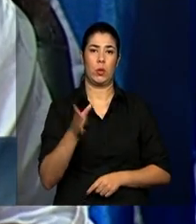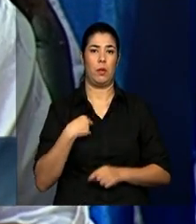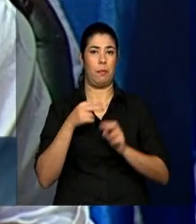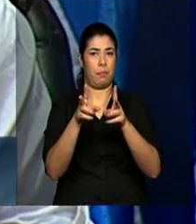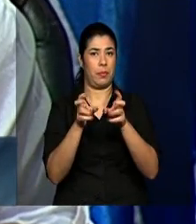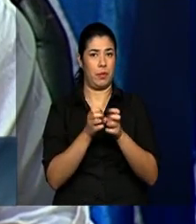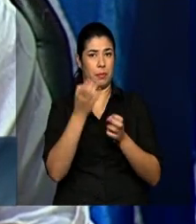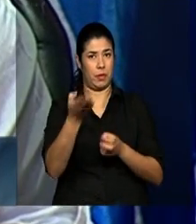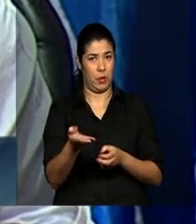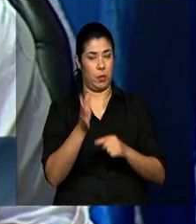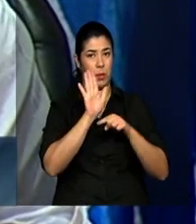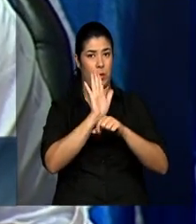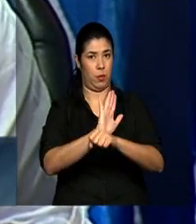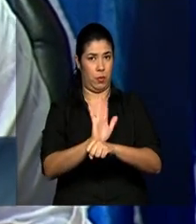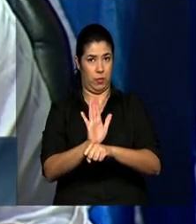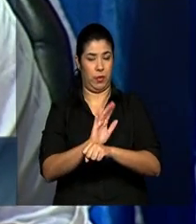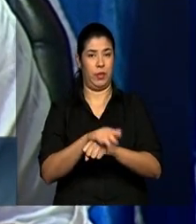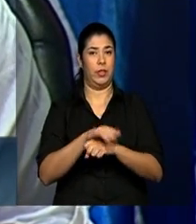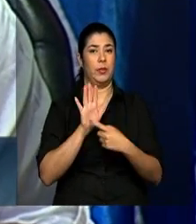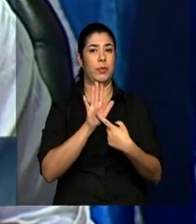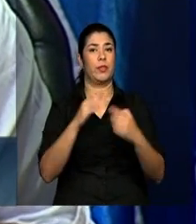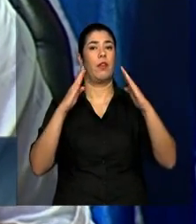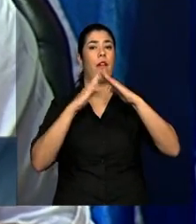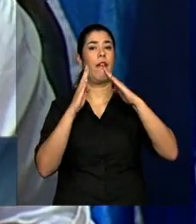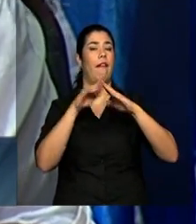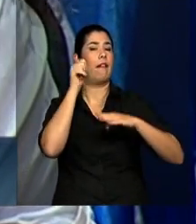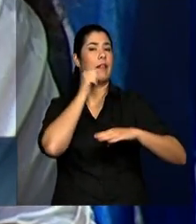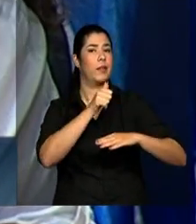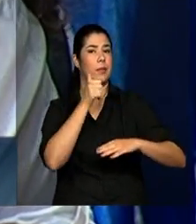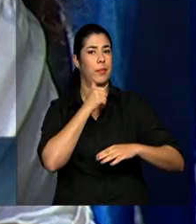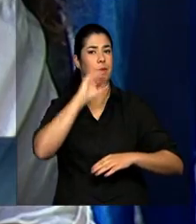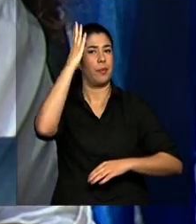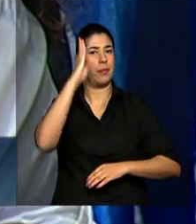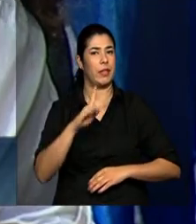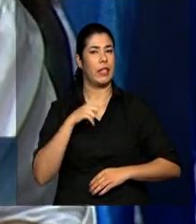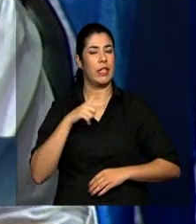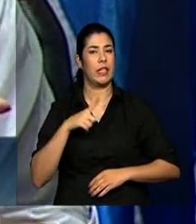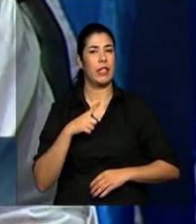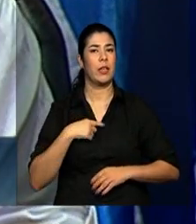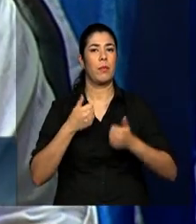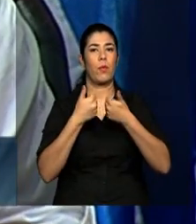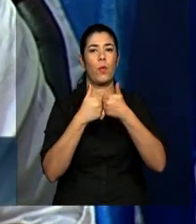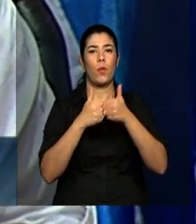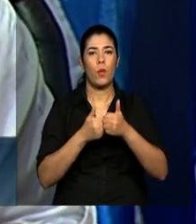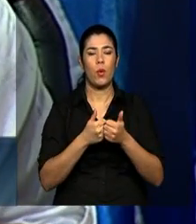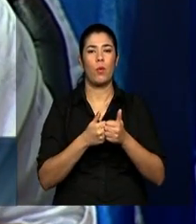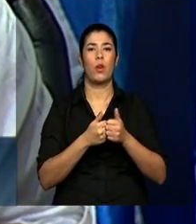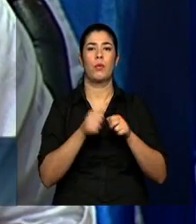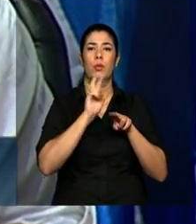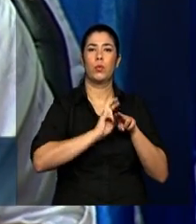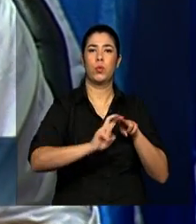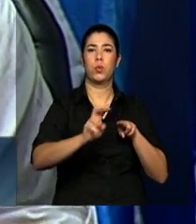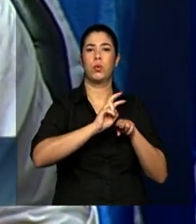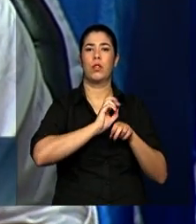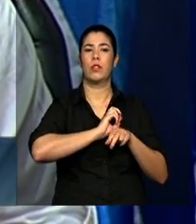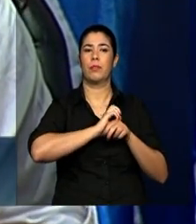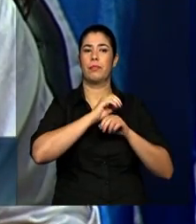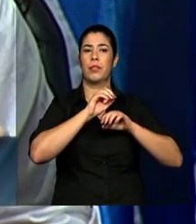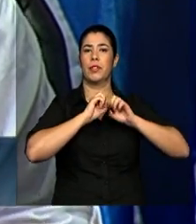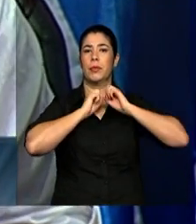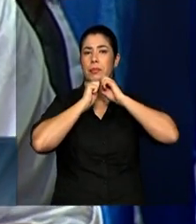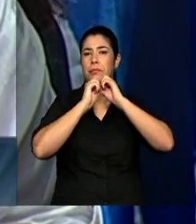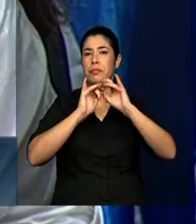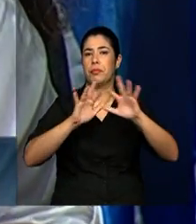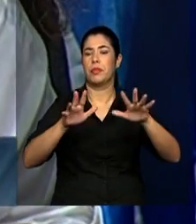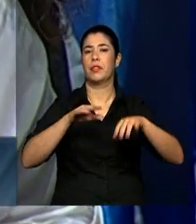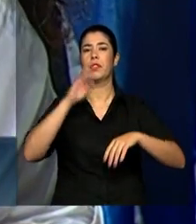no vídeo, inclusive, a importância da Casa da Mulher Brasileira, as unidades móveis que estão aí, primeiro exercício que a gente está fazendo para efetivamente